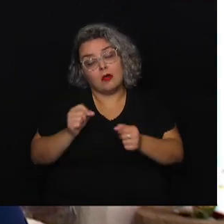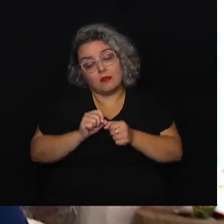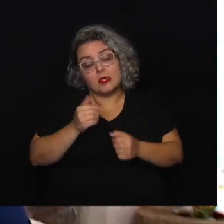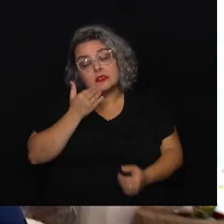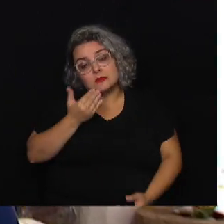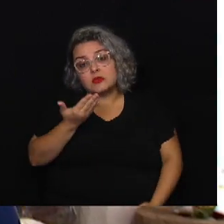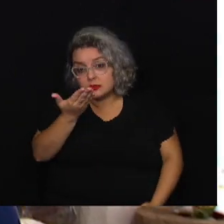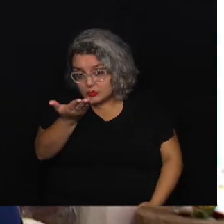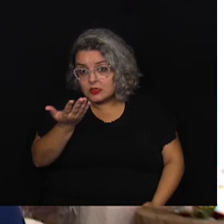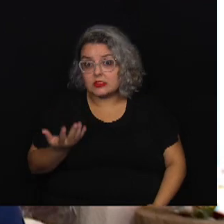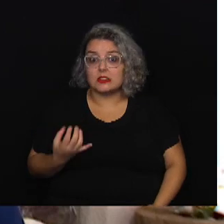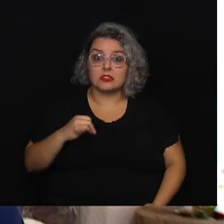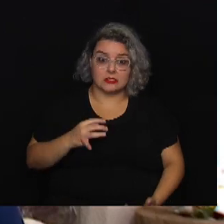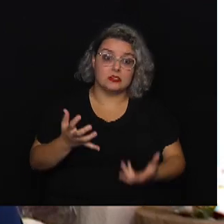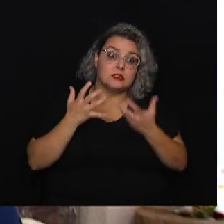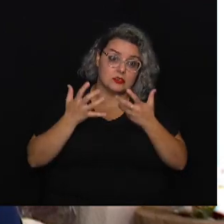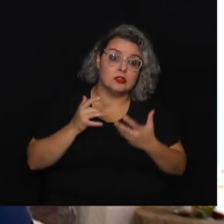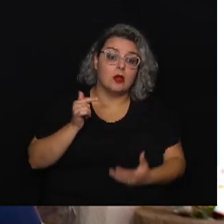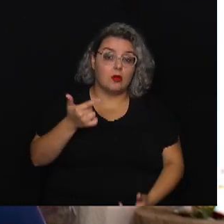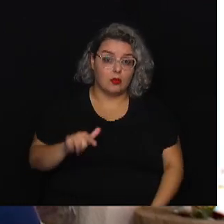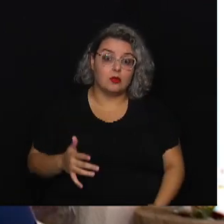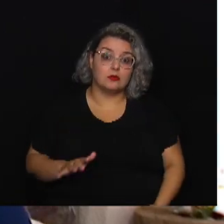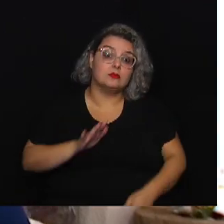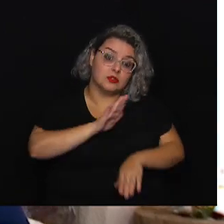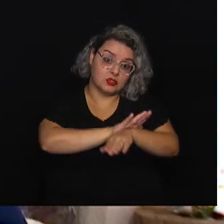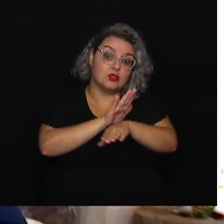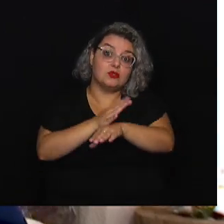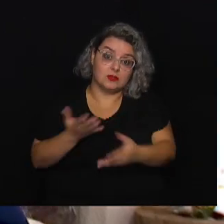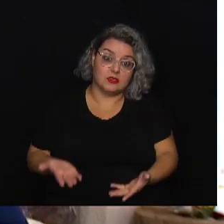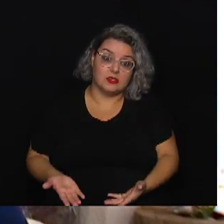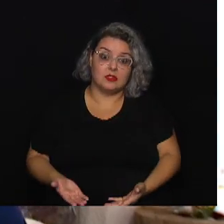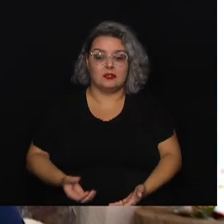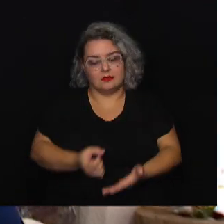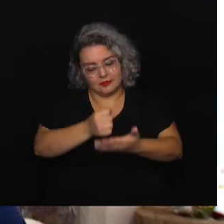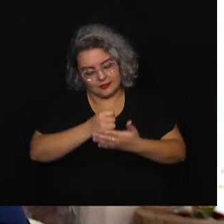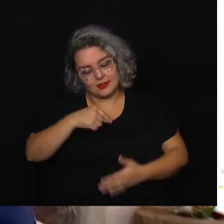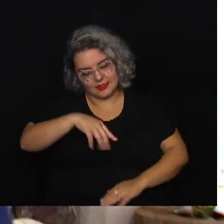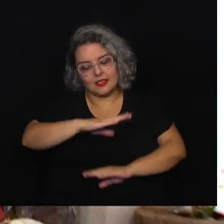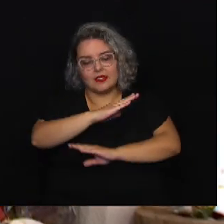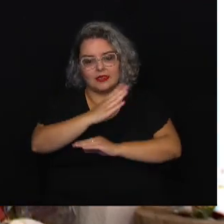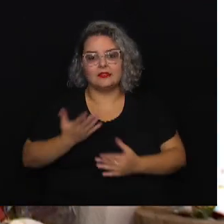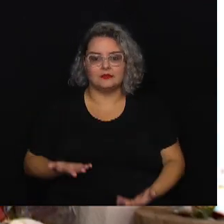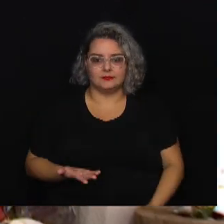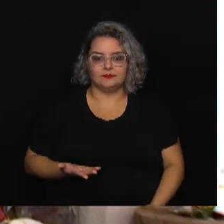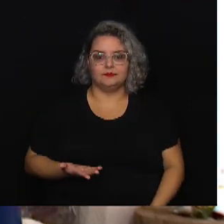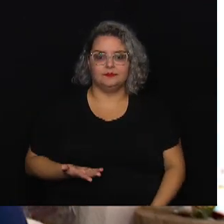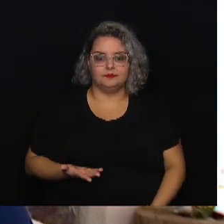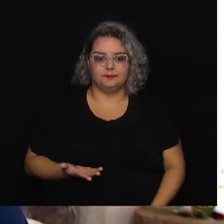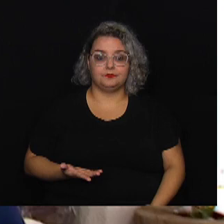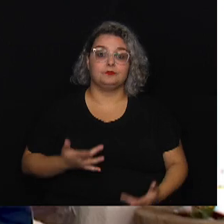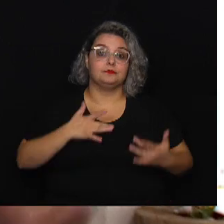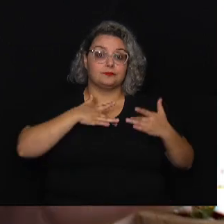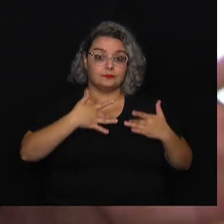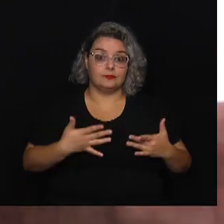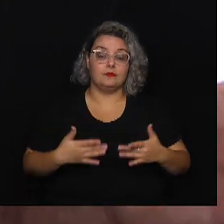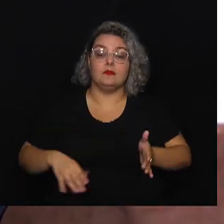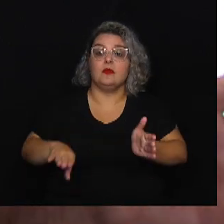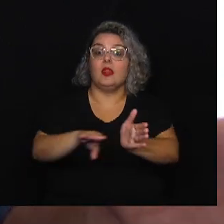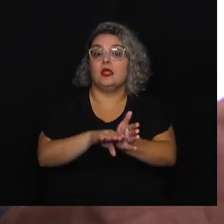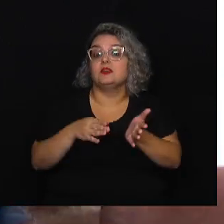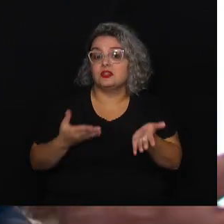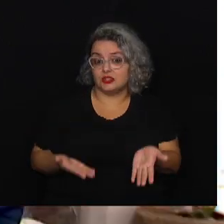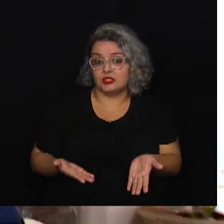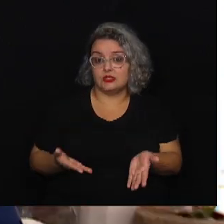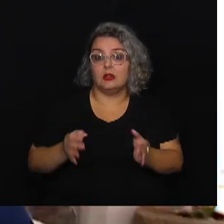para você, né? Se você quiser continuar ajudando, é só trazer aqui na Câmara e essas doações chegarão para